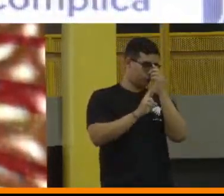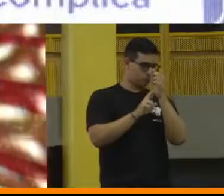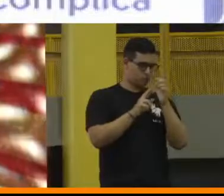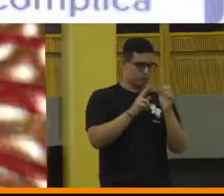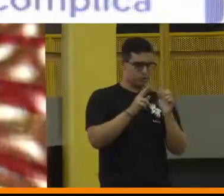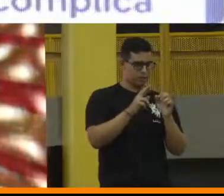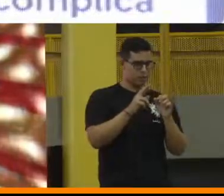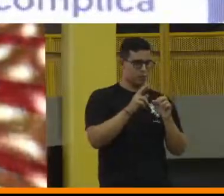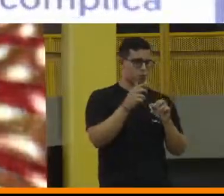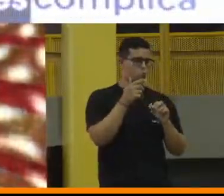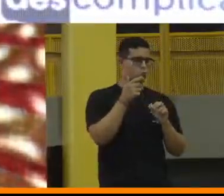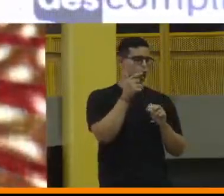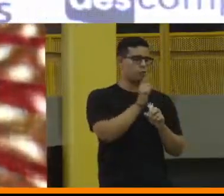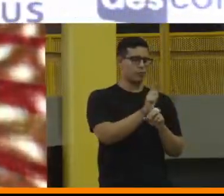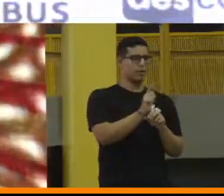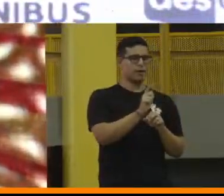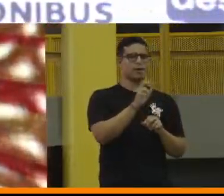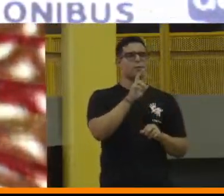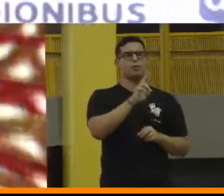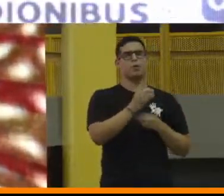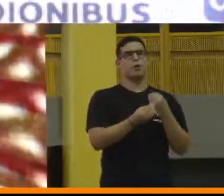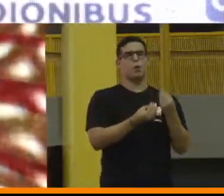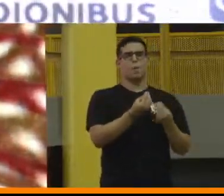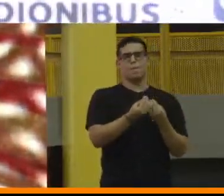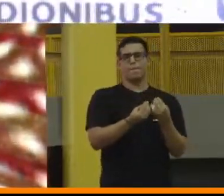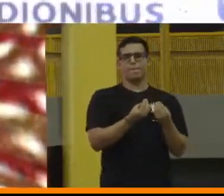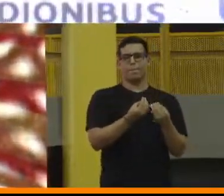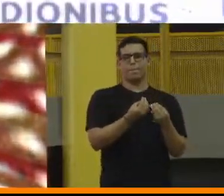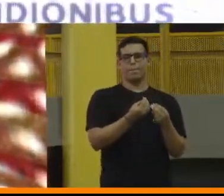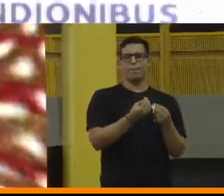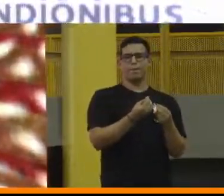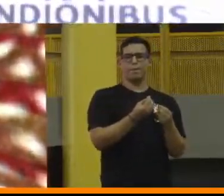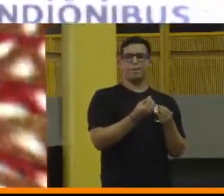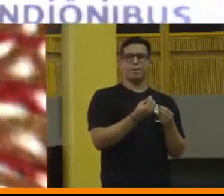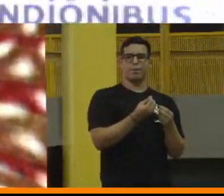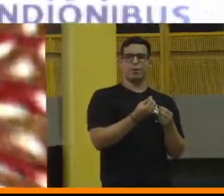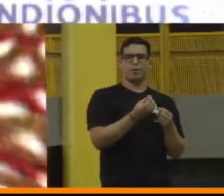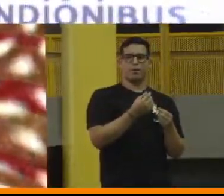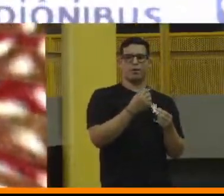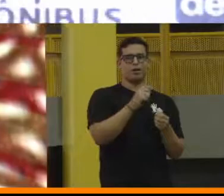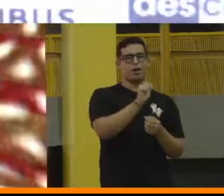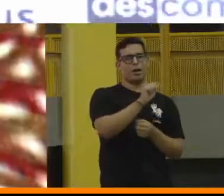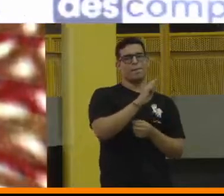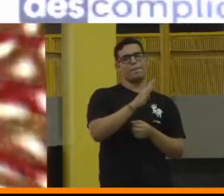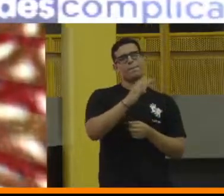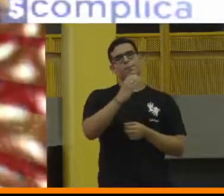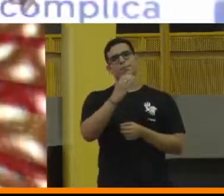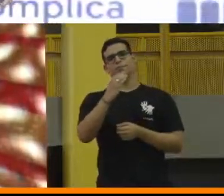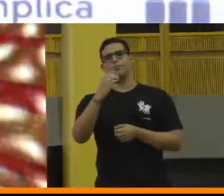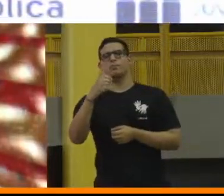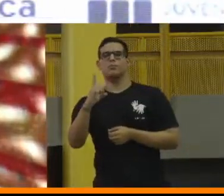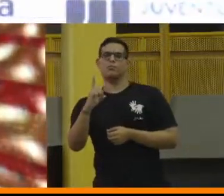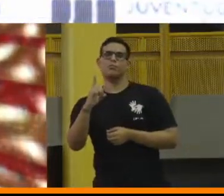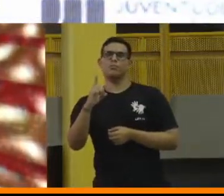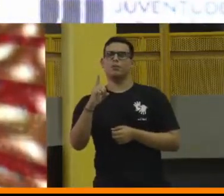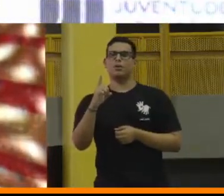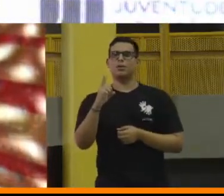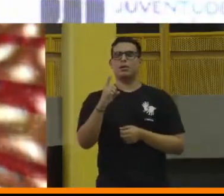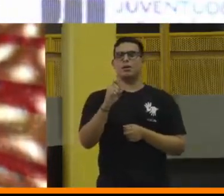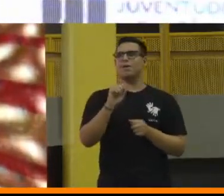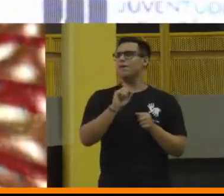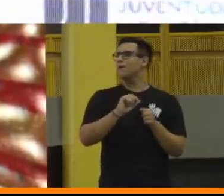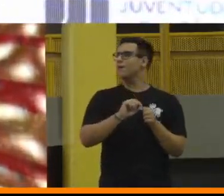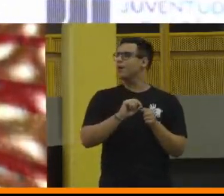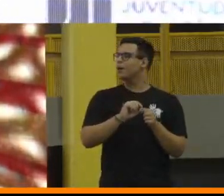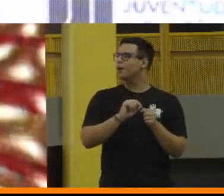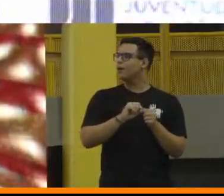fórmula. Eles vão fazer exatamente o que você fazia antes na prova na escola. Eles vão fazer, se ele